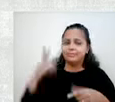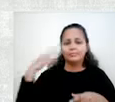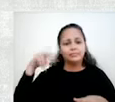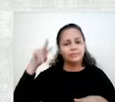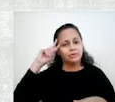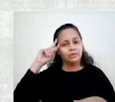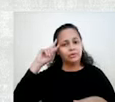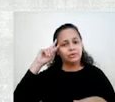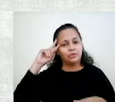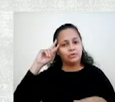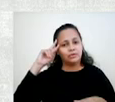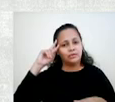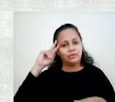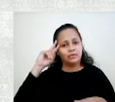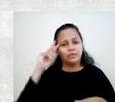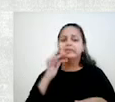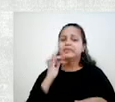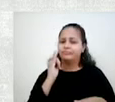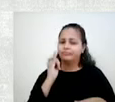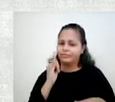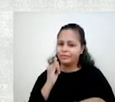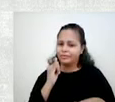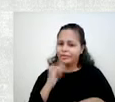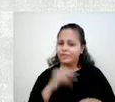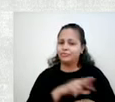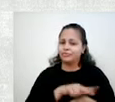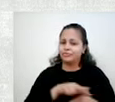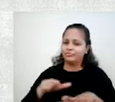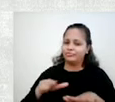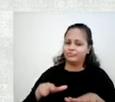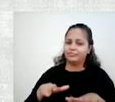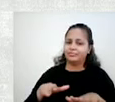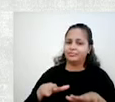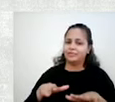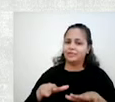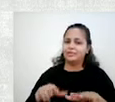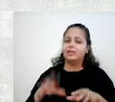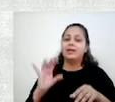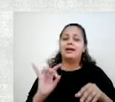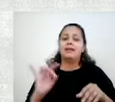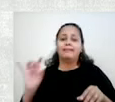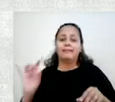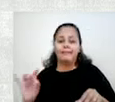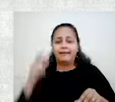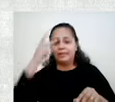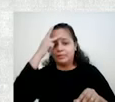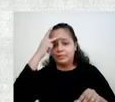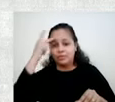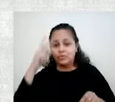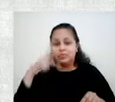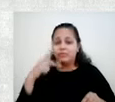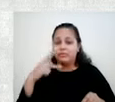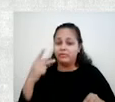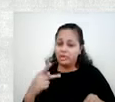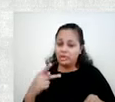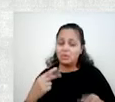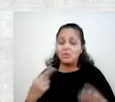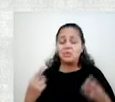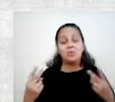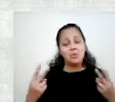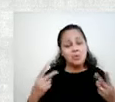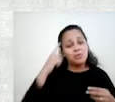né? Foi contado de várias formas. Cada testemunha relatou o conflito de acordo com o seu ponto de